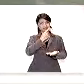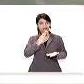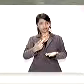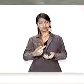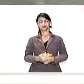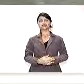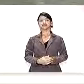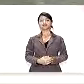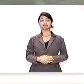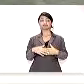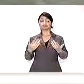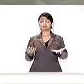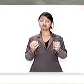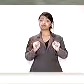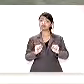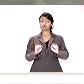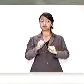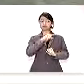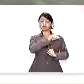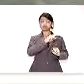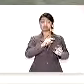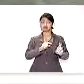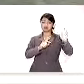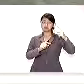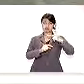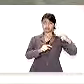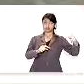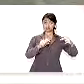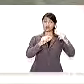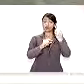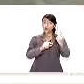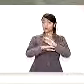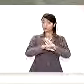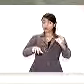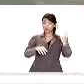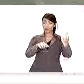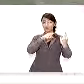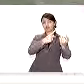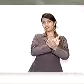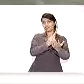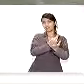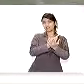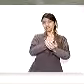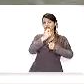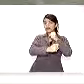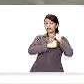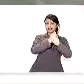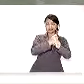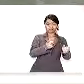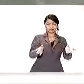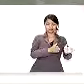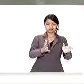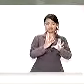eh um dos dos dos dirigentes pode ser o que que fez a o orçamento anual né